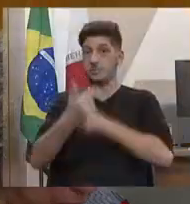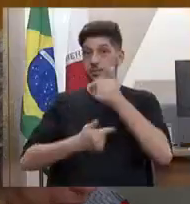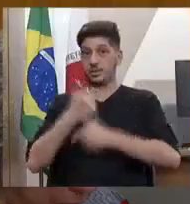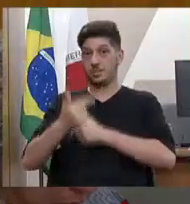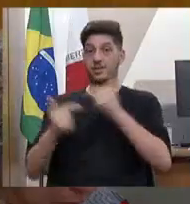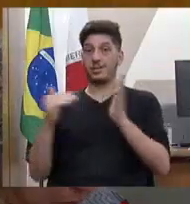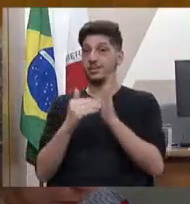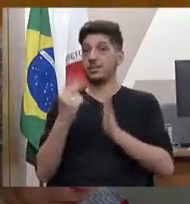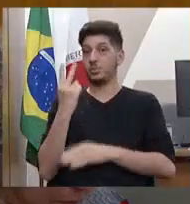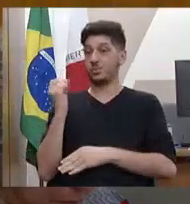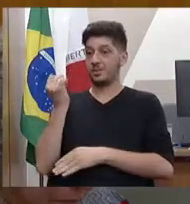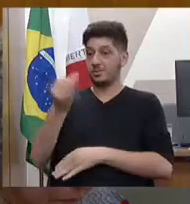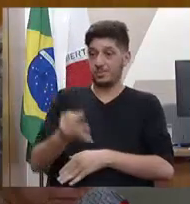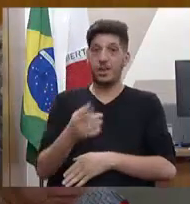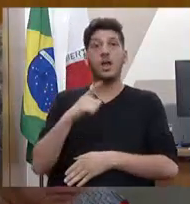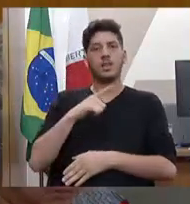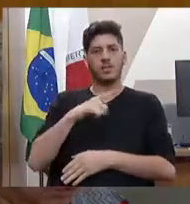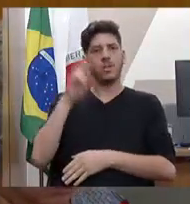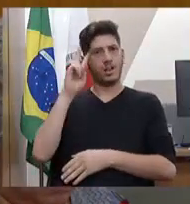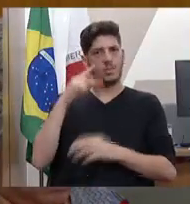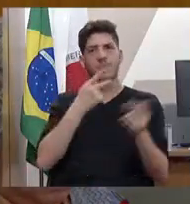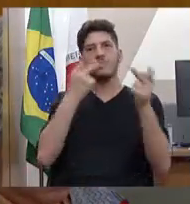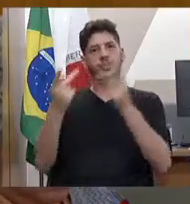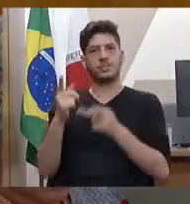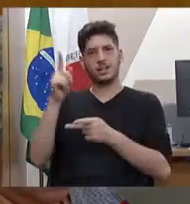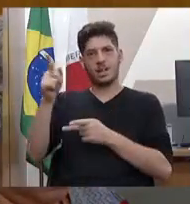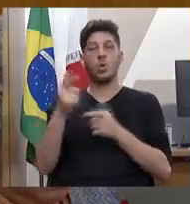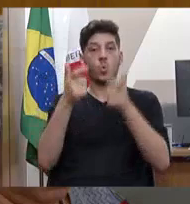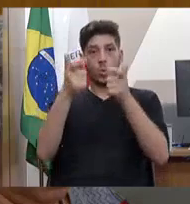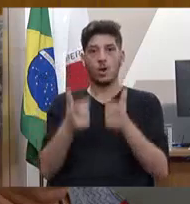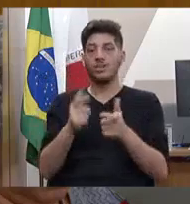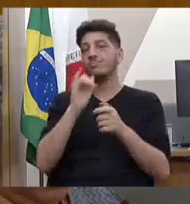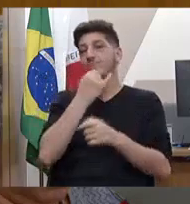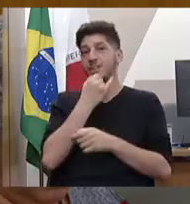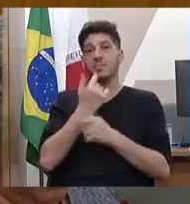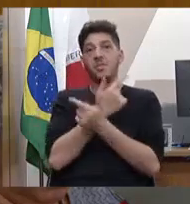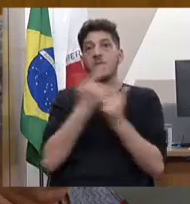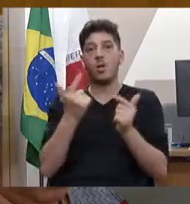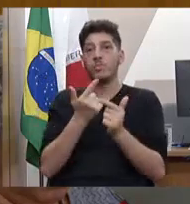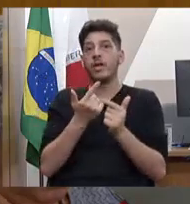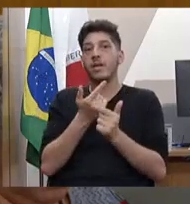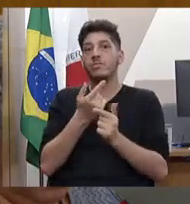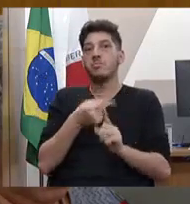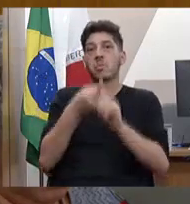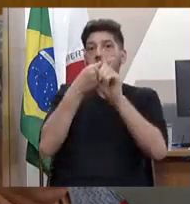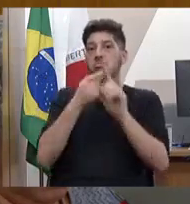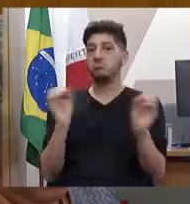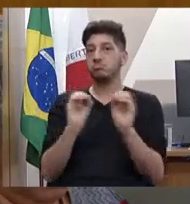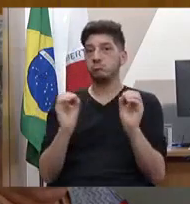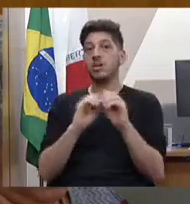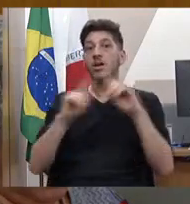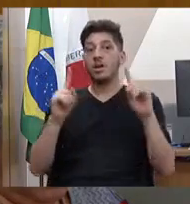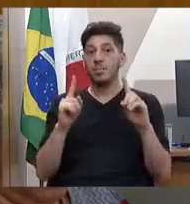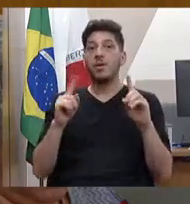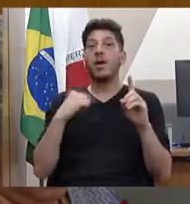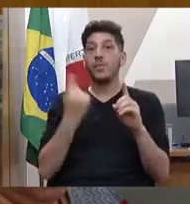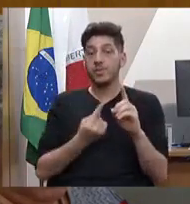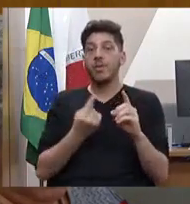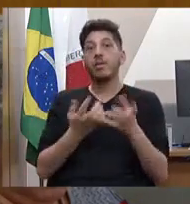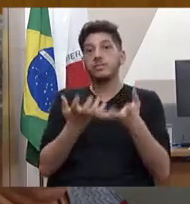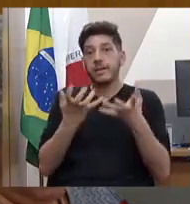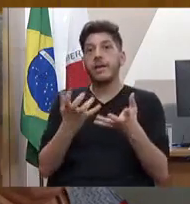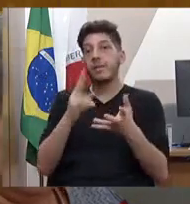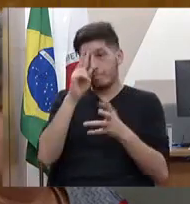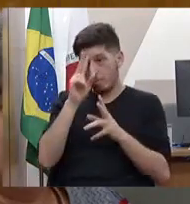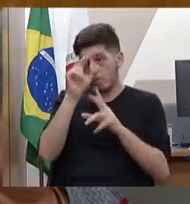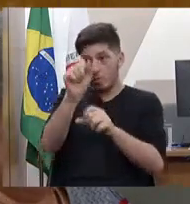já se interessou a visita voaria infeliz mesmo não tivemos grande sucesso mas é eu a gente pede uma força de todos os